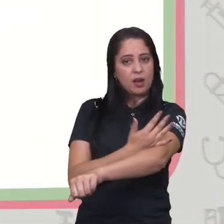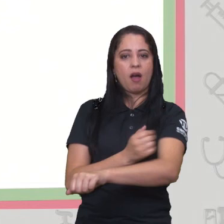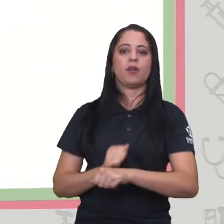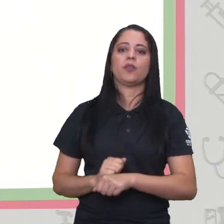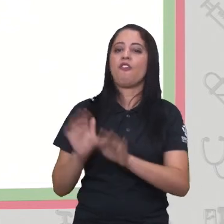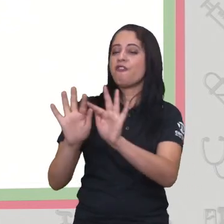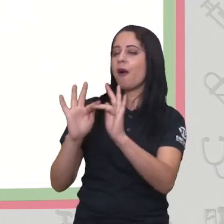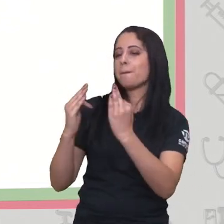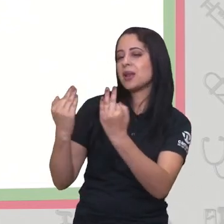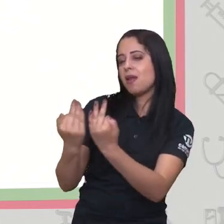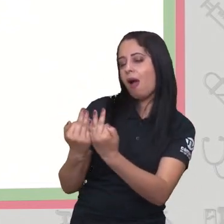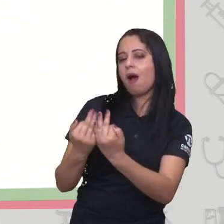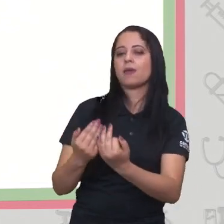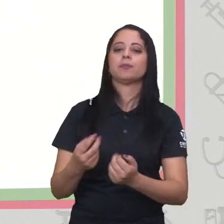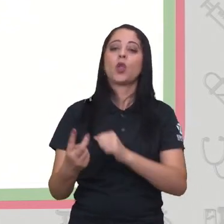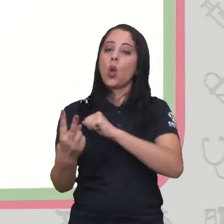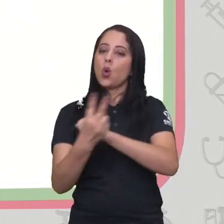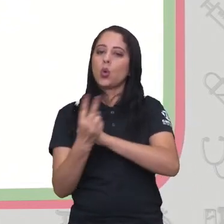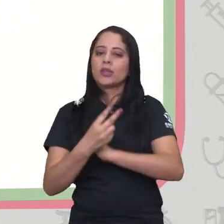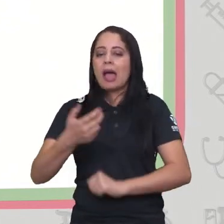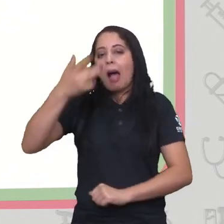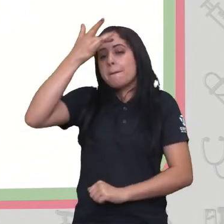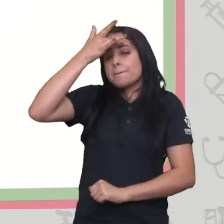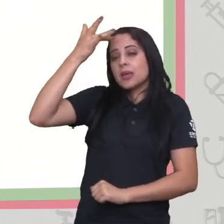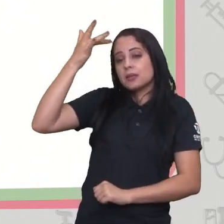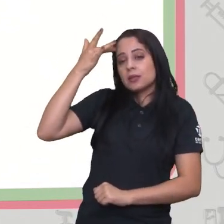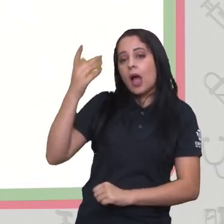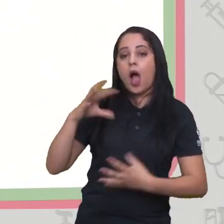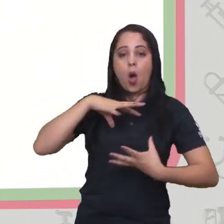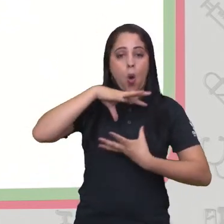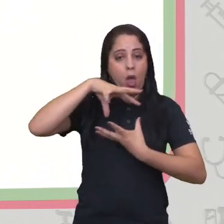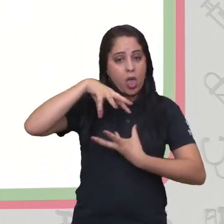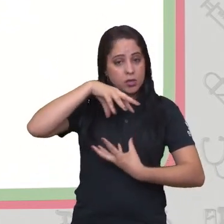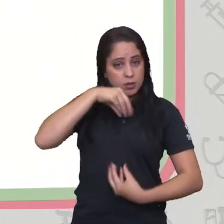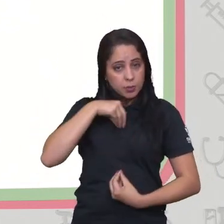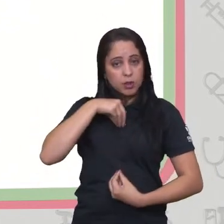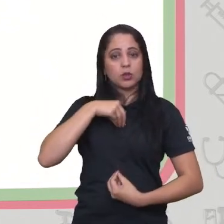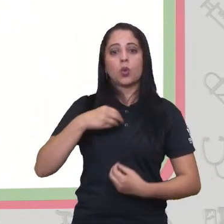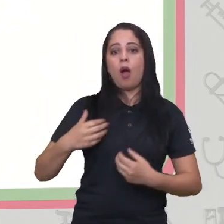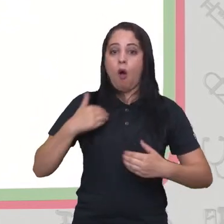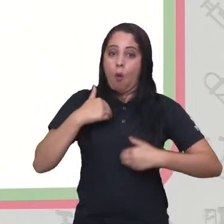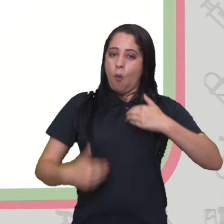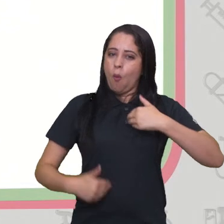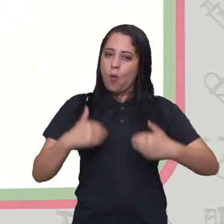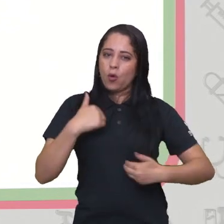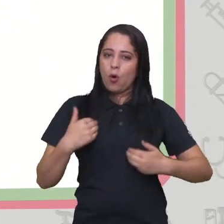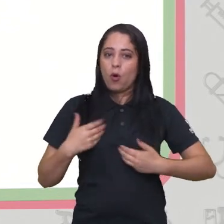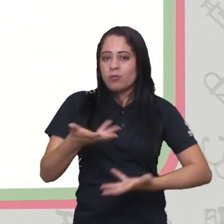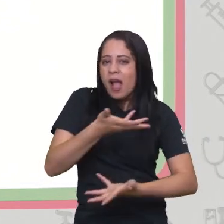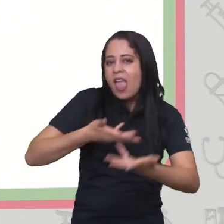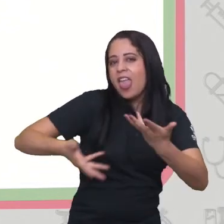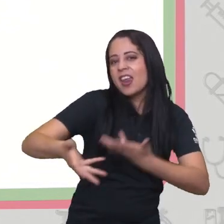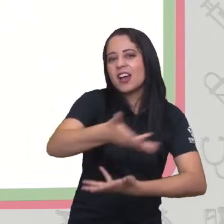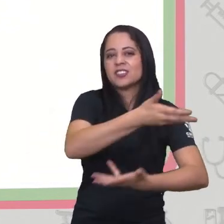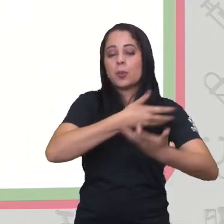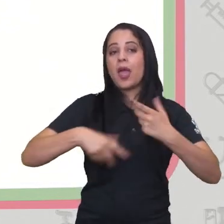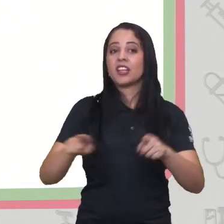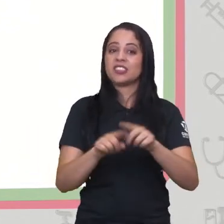cuidar da saúde emocional, da saúde familiar, a saúde mental, a saúde espiritual, a saúde